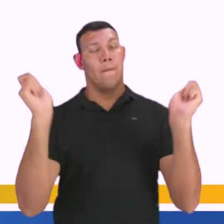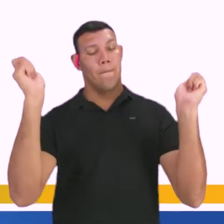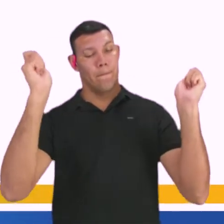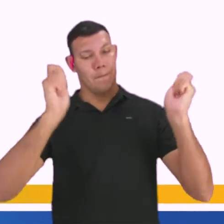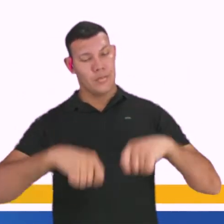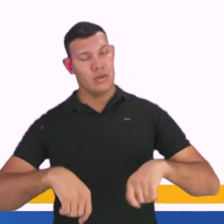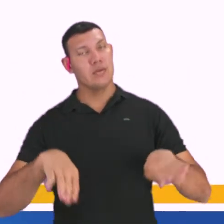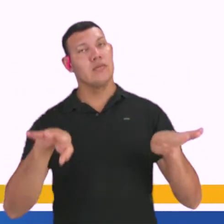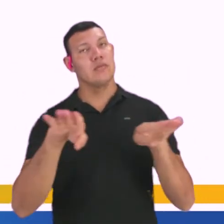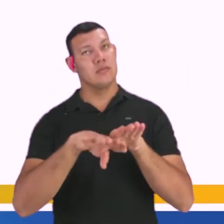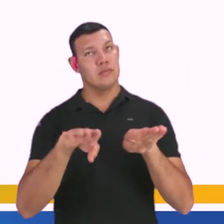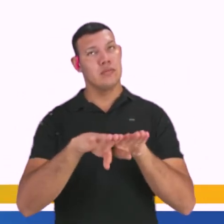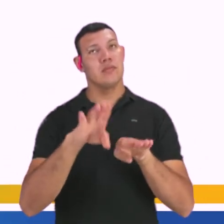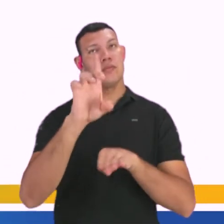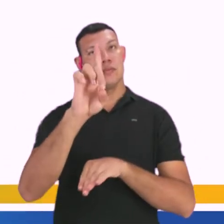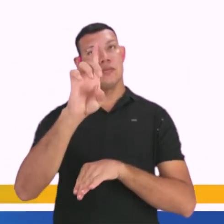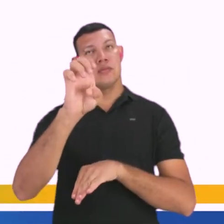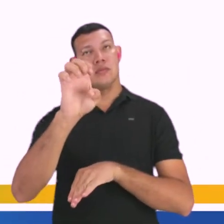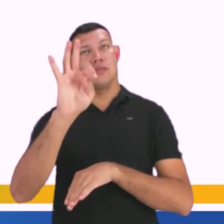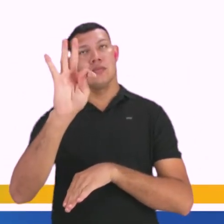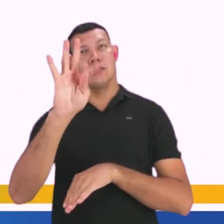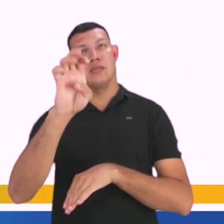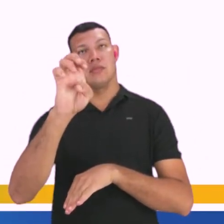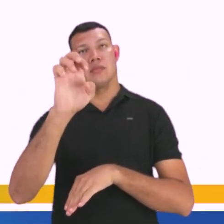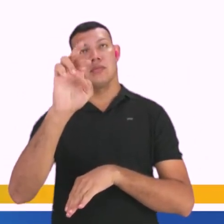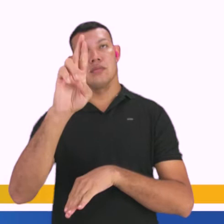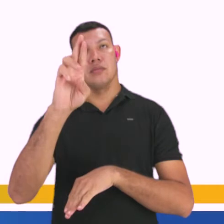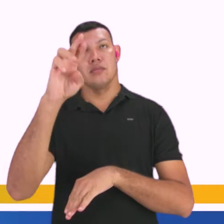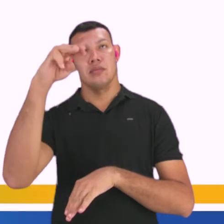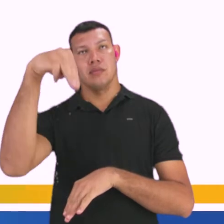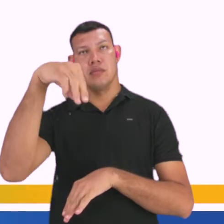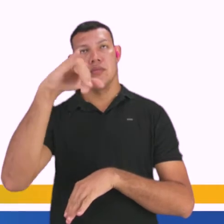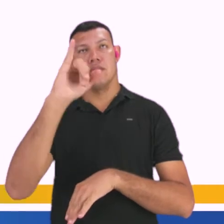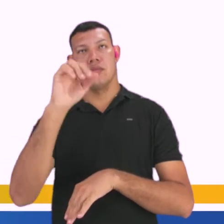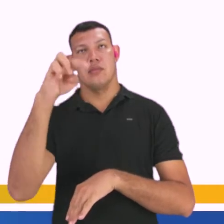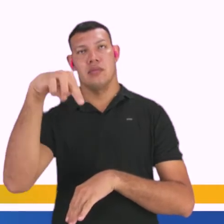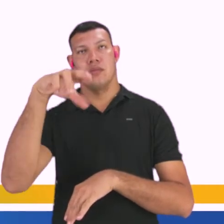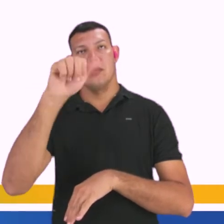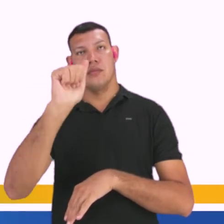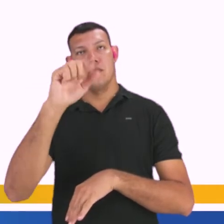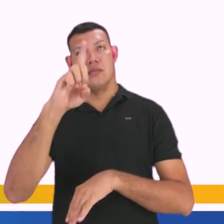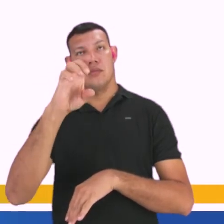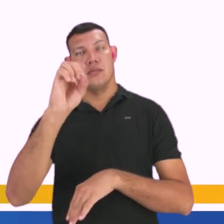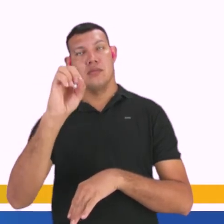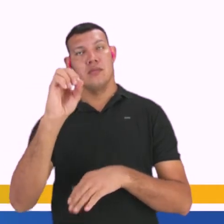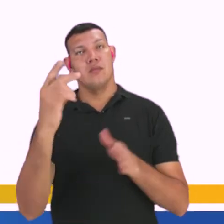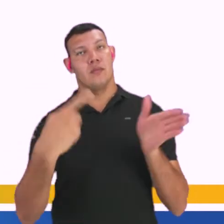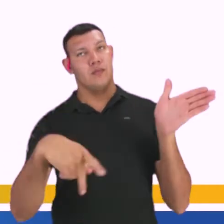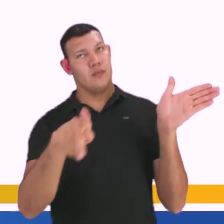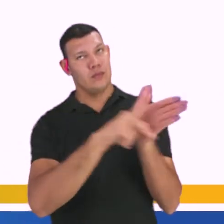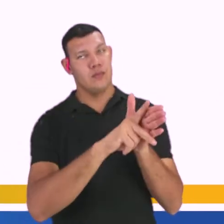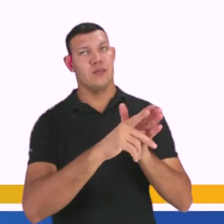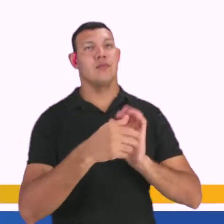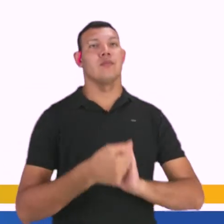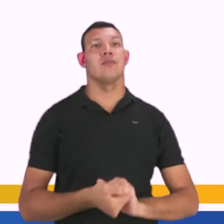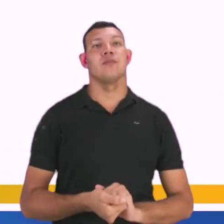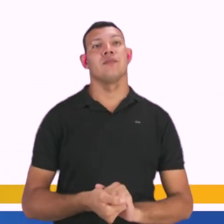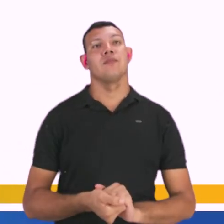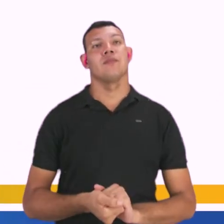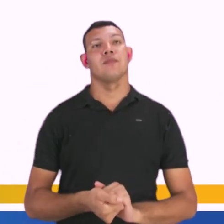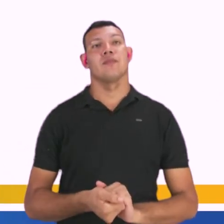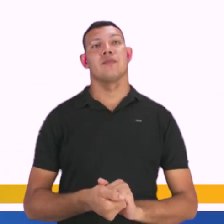importando o valor de cada um dos termos determinantes e as uma tá a segunda situação